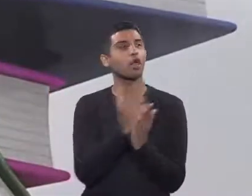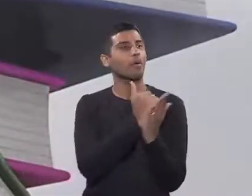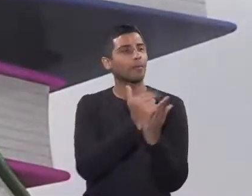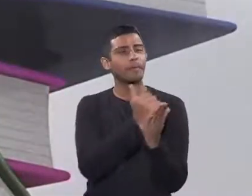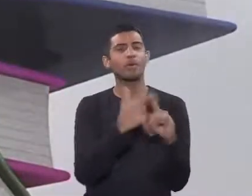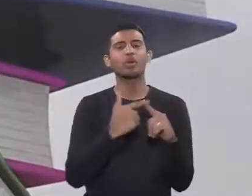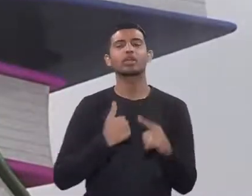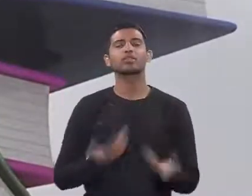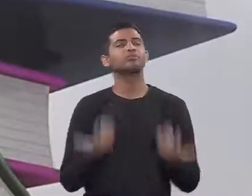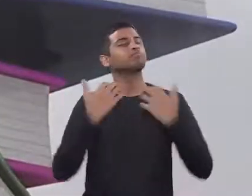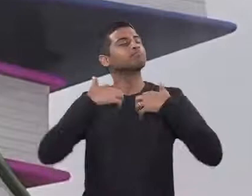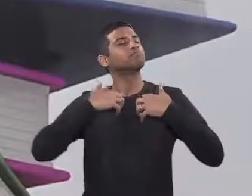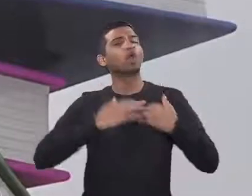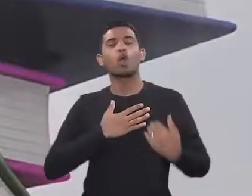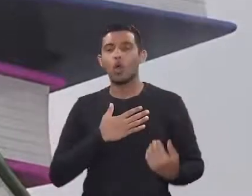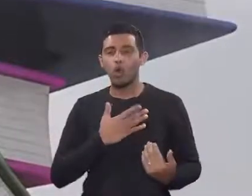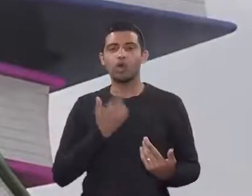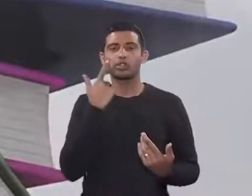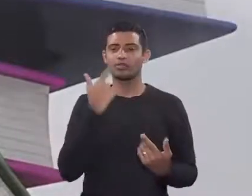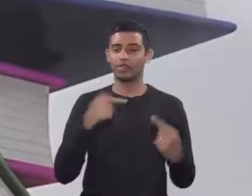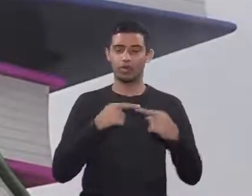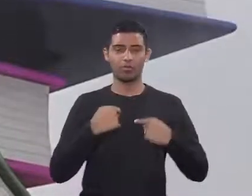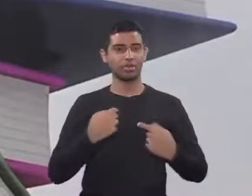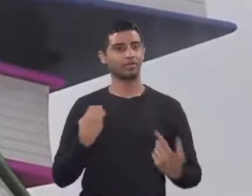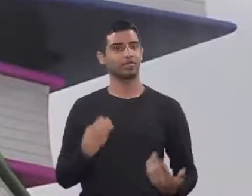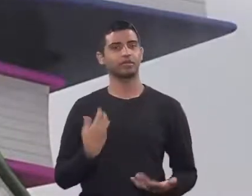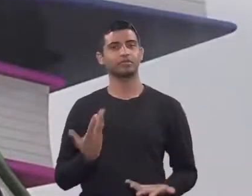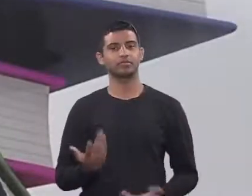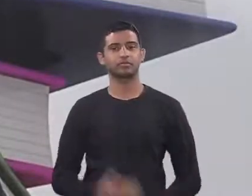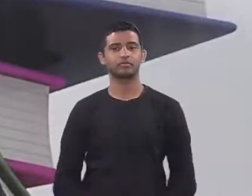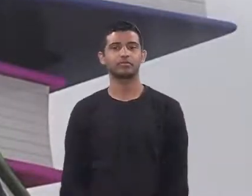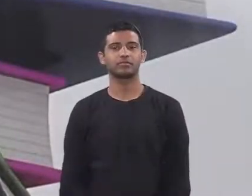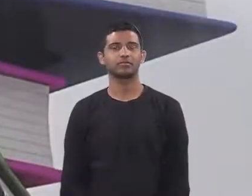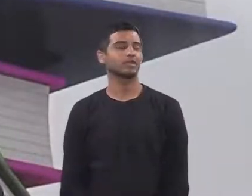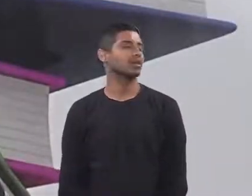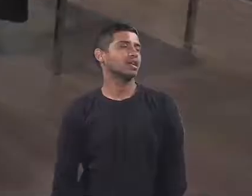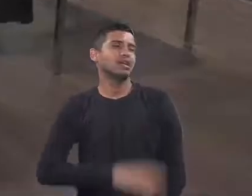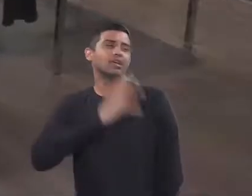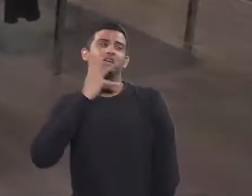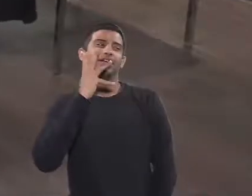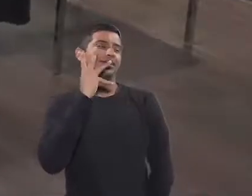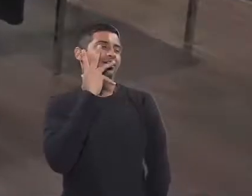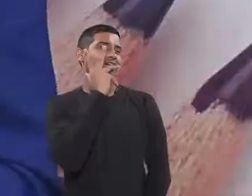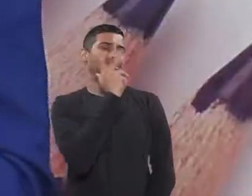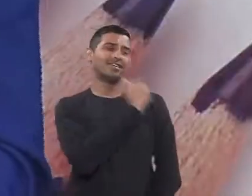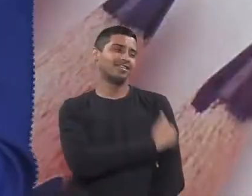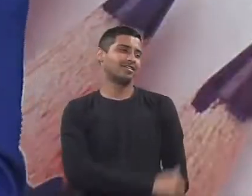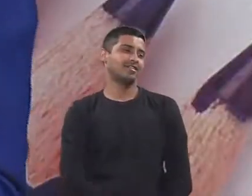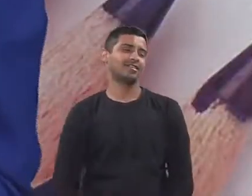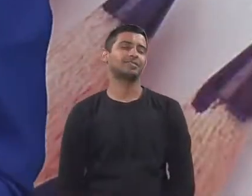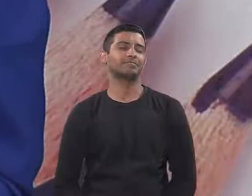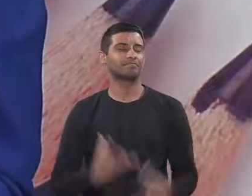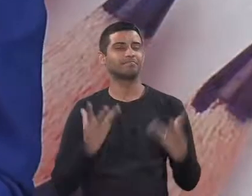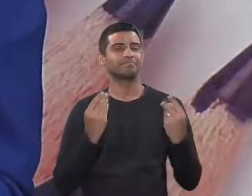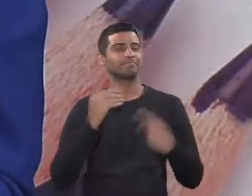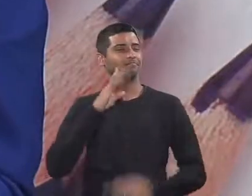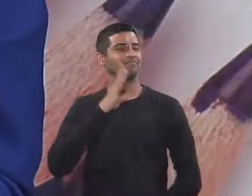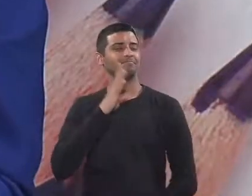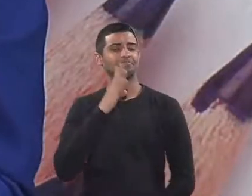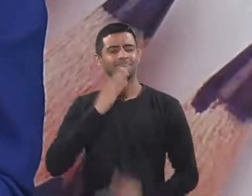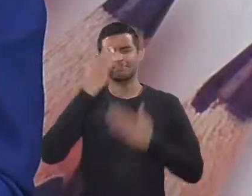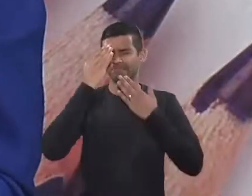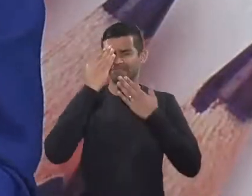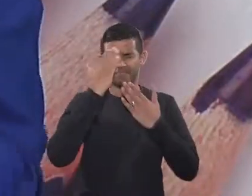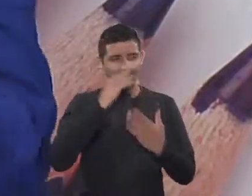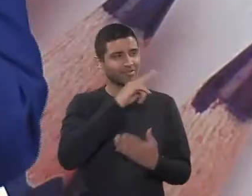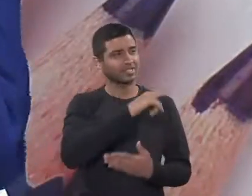eu gosto, a arte, ela faz parte de mim, eu vivo pra arte. Ai, que coisa mais linda. Muito legal. Muito obrigada